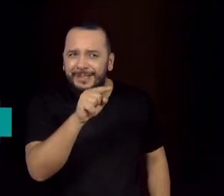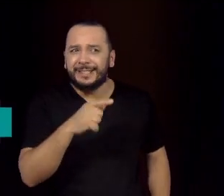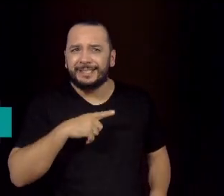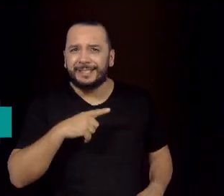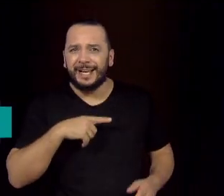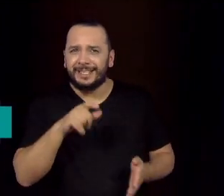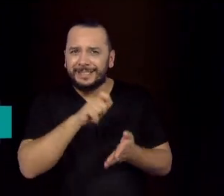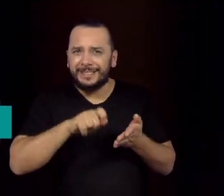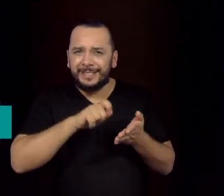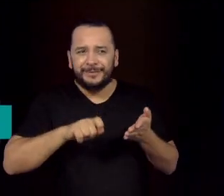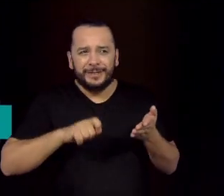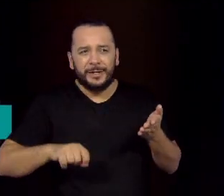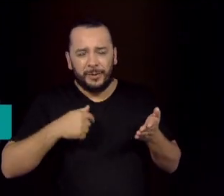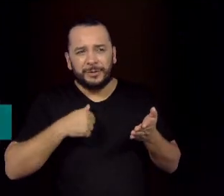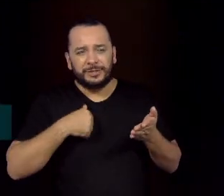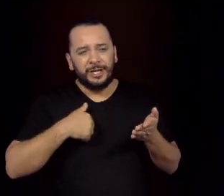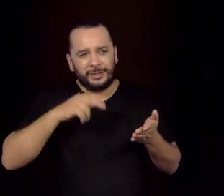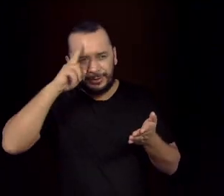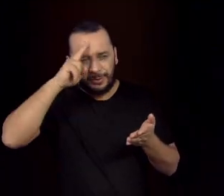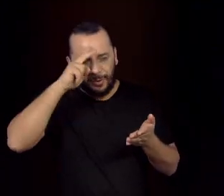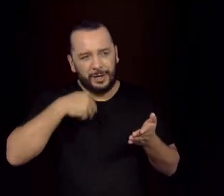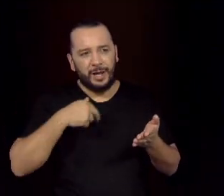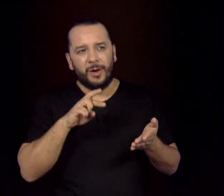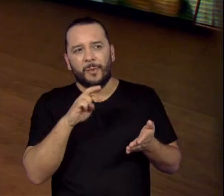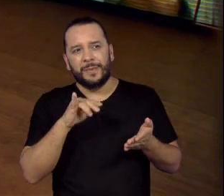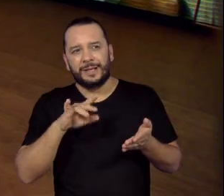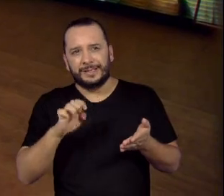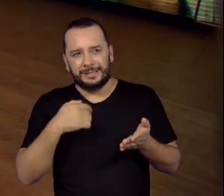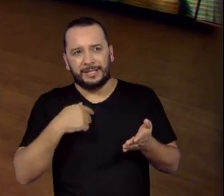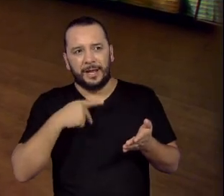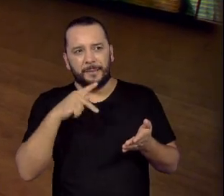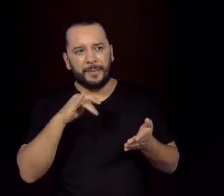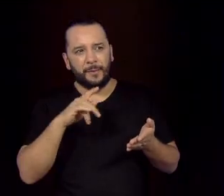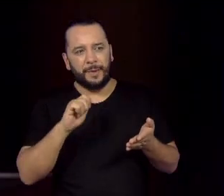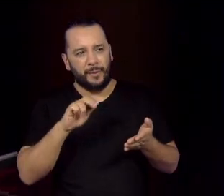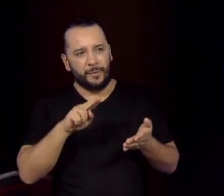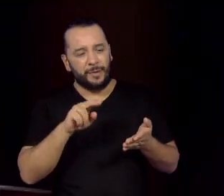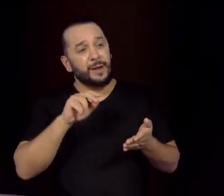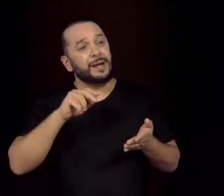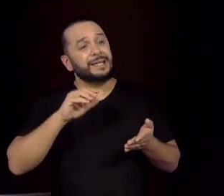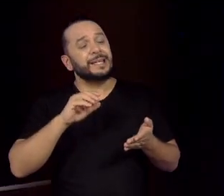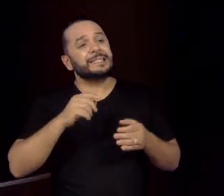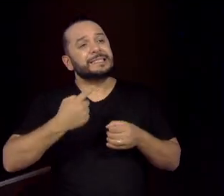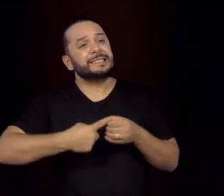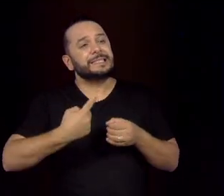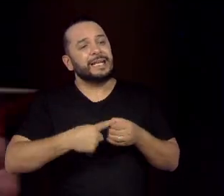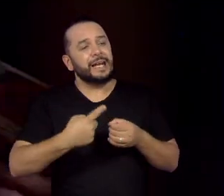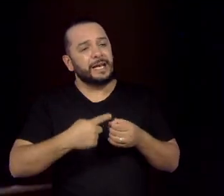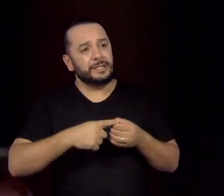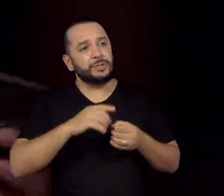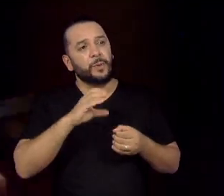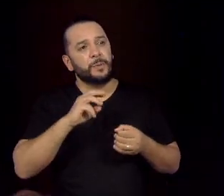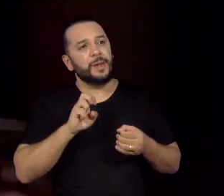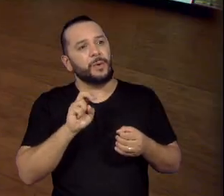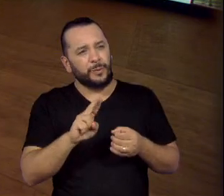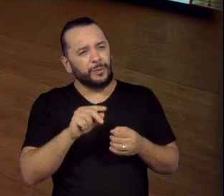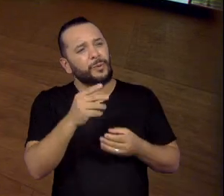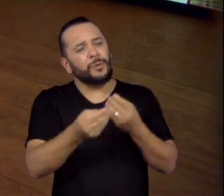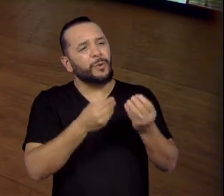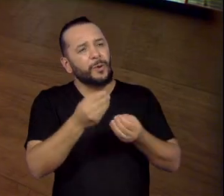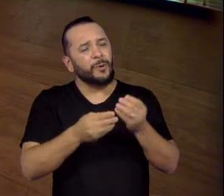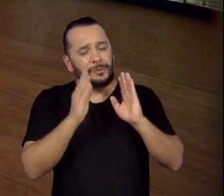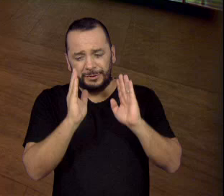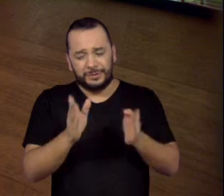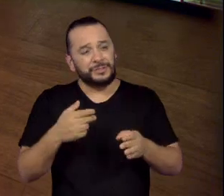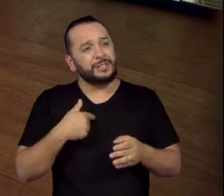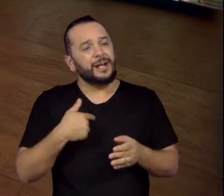que a cidade comeu, acabou virando um filme, né? Como foi a sensação de ver o seu romance transformado na